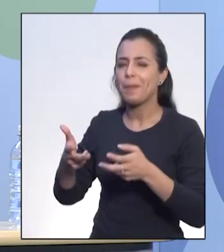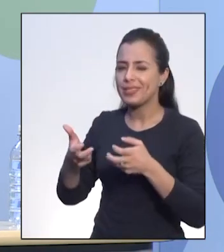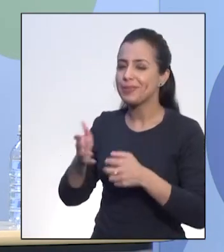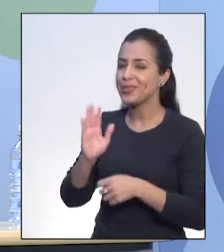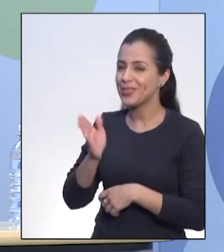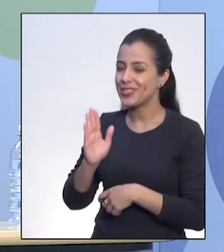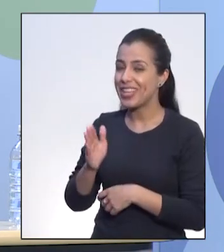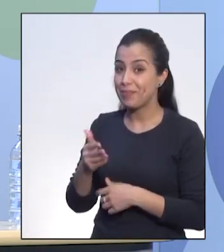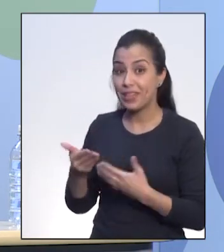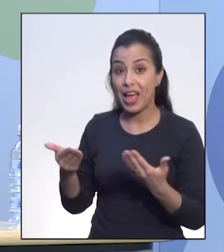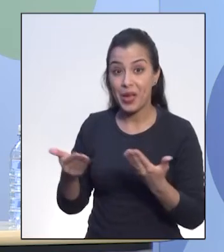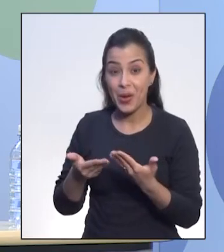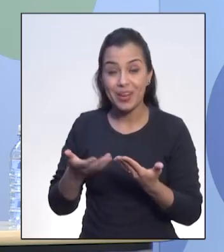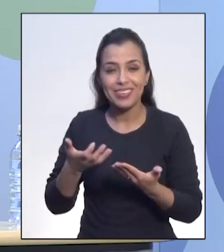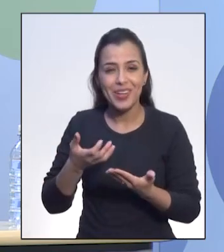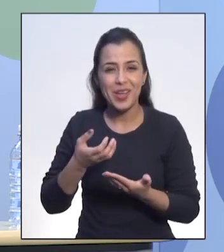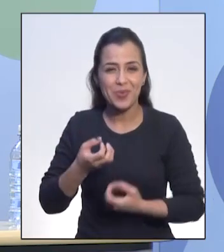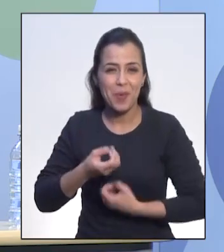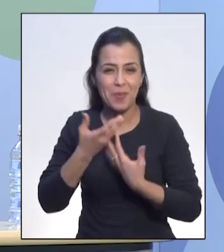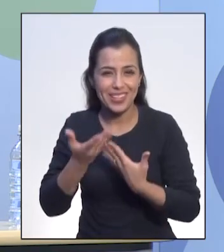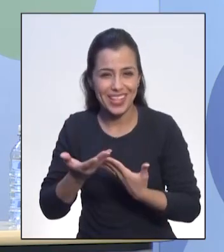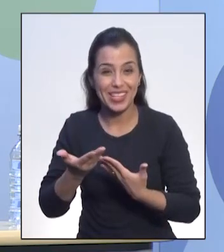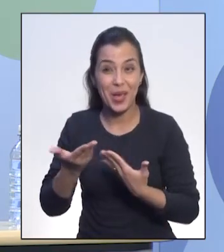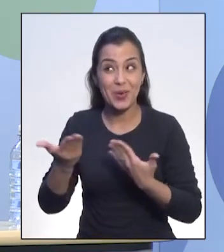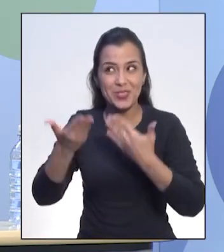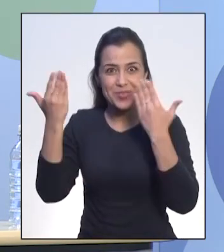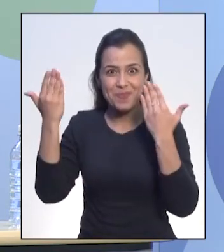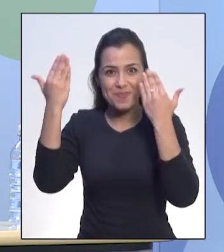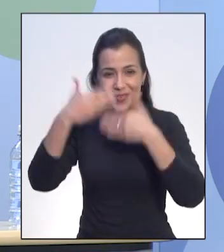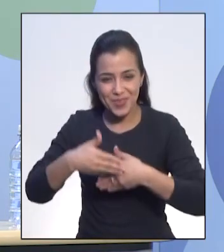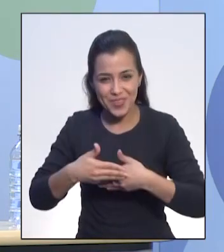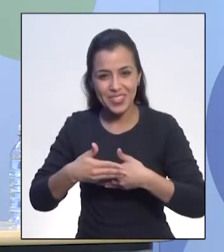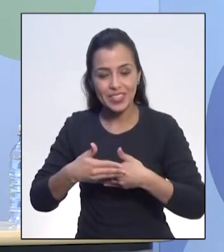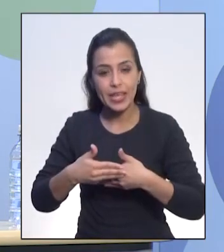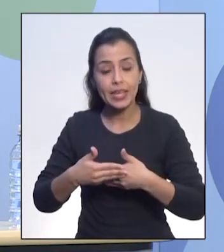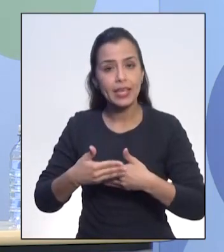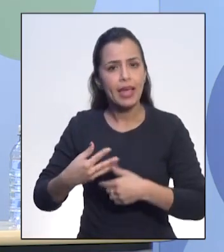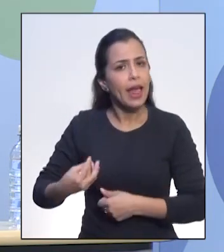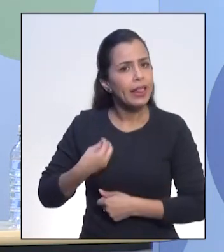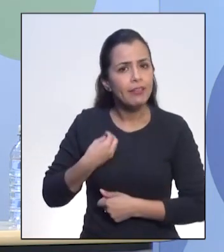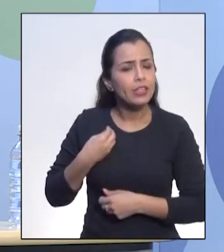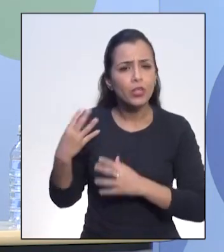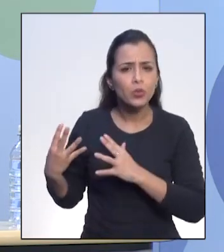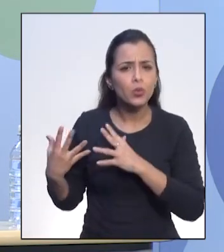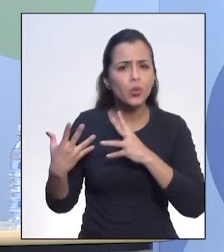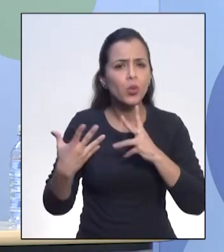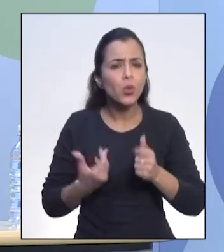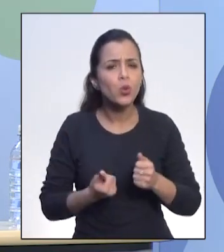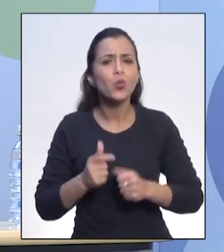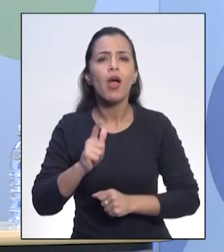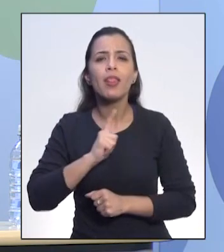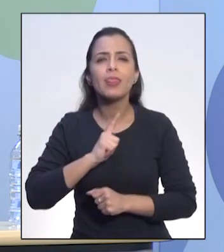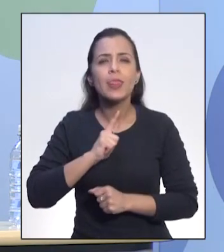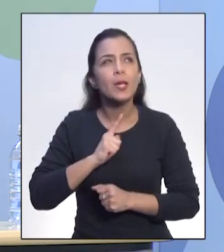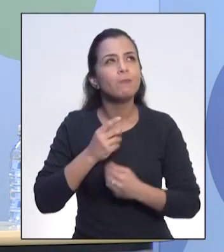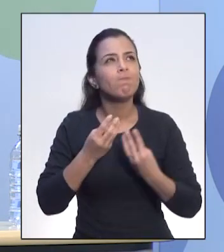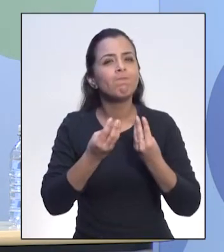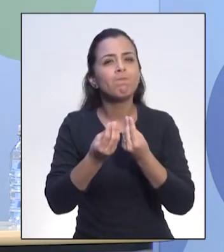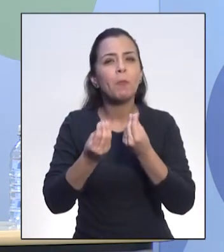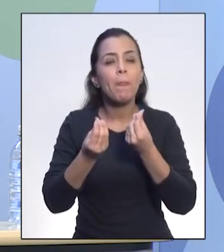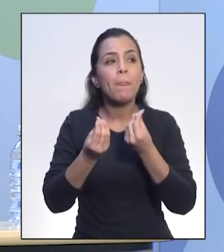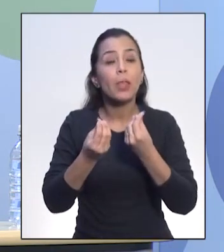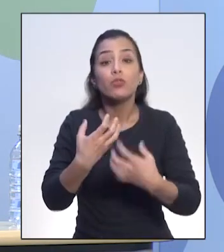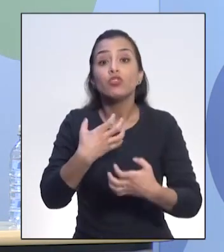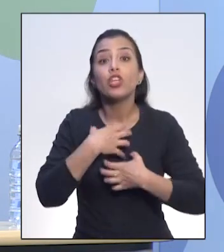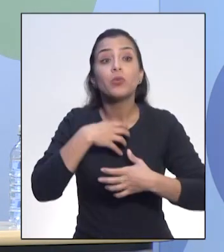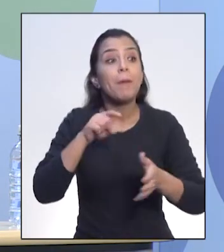apercebido disso. Na verdade, eu acho que eu comprovei a ideia de que na vida é tudo uma questão de como a gente pergunta as